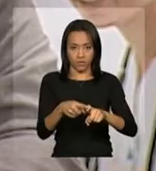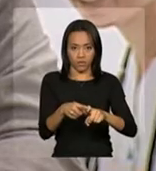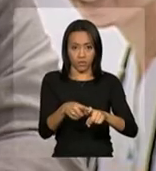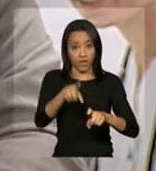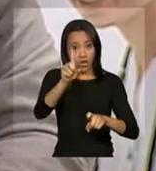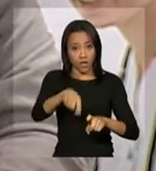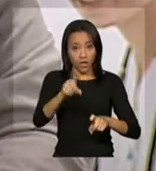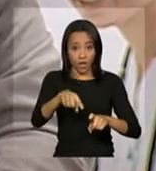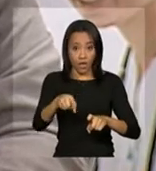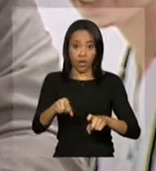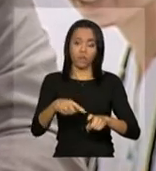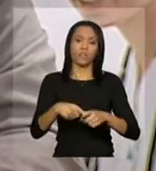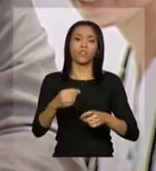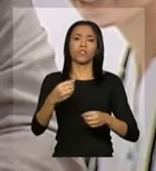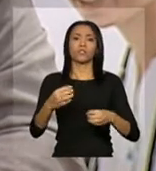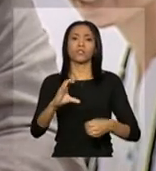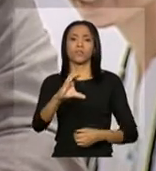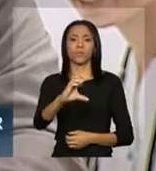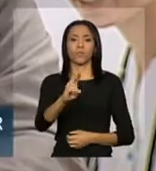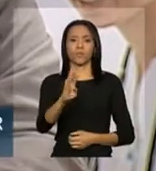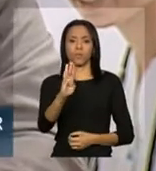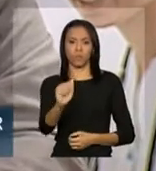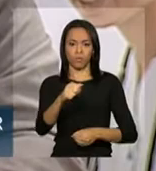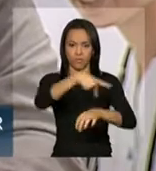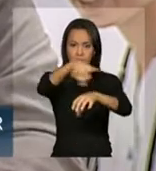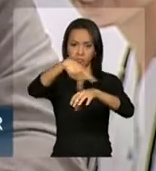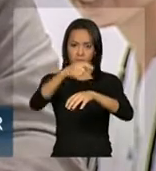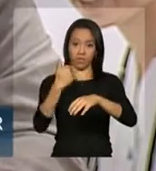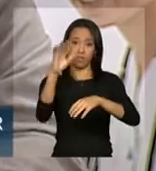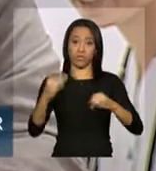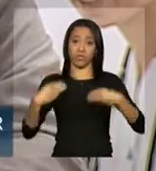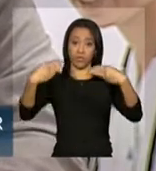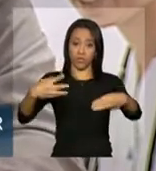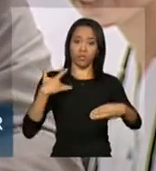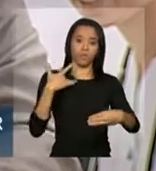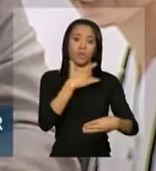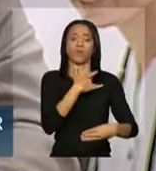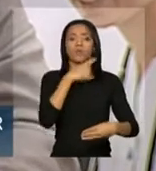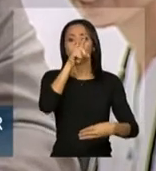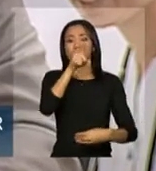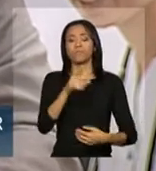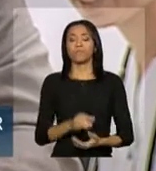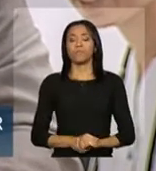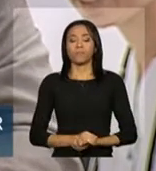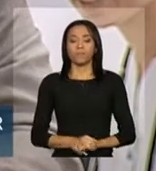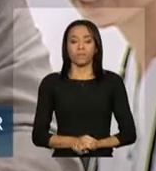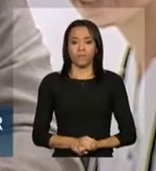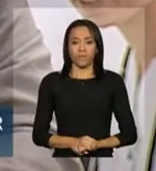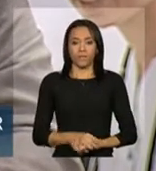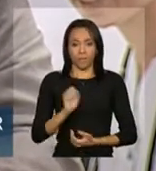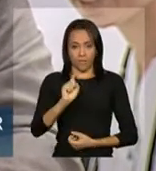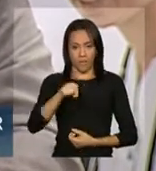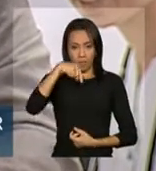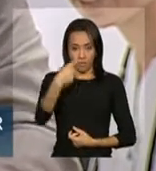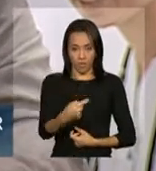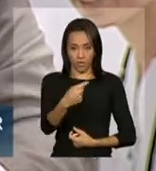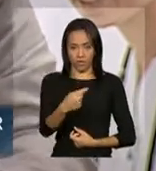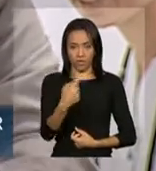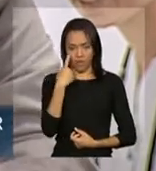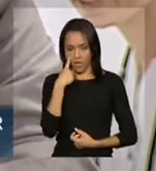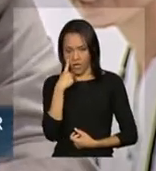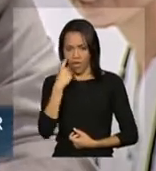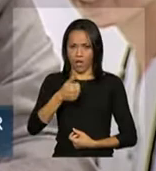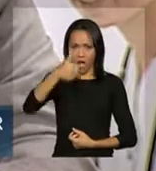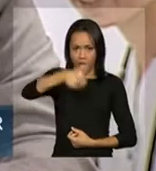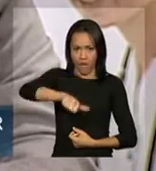Ministério da Saúde de Cuba através da cooperação internacional com a organização Panamericana de saúde eh após a avaliação do